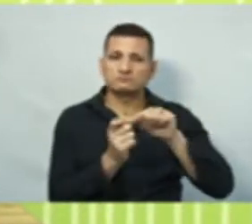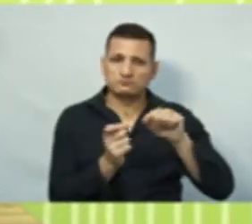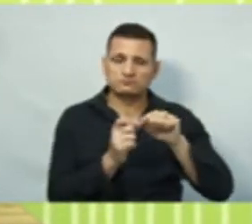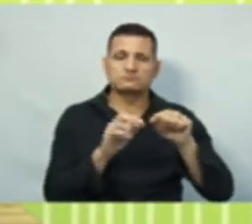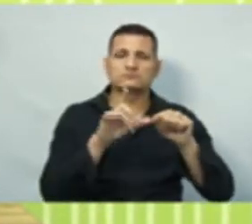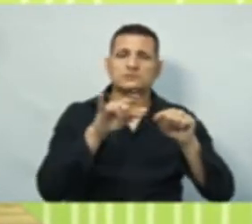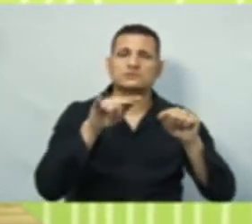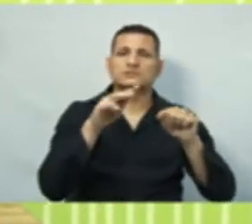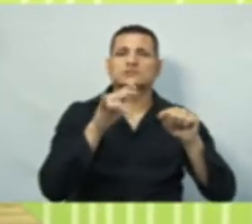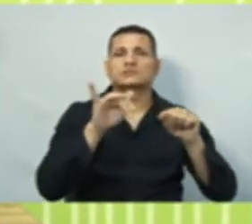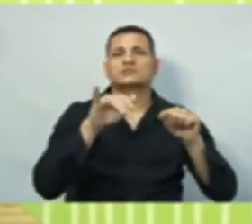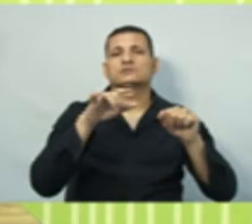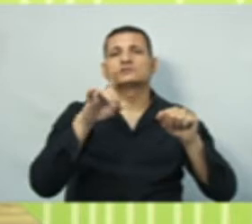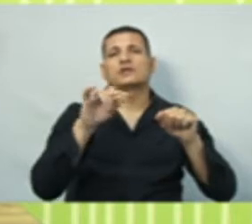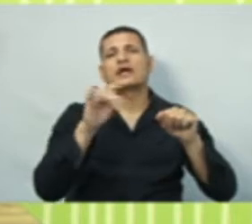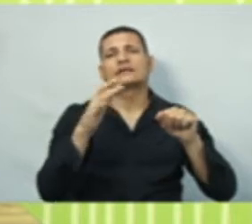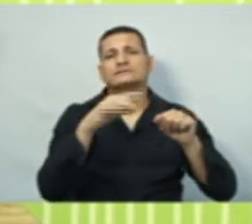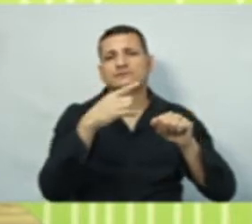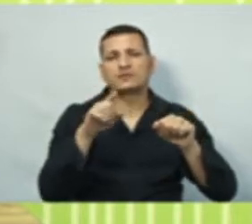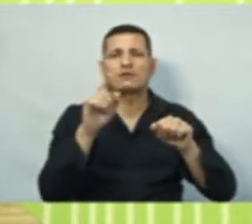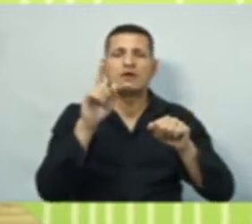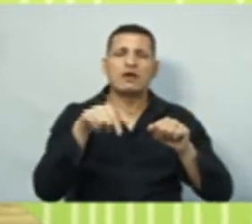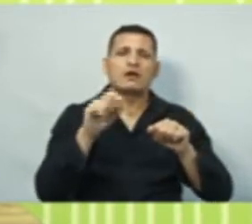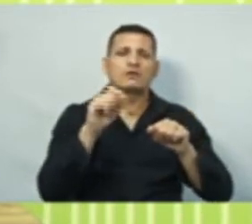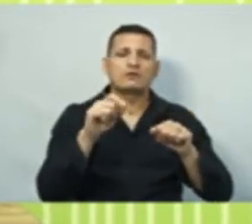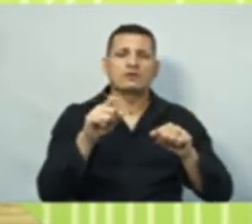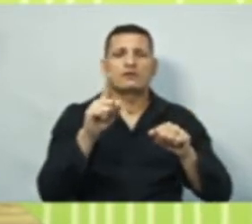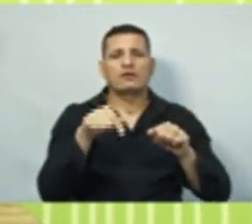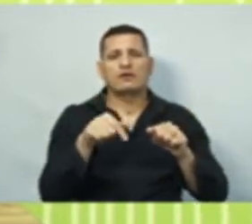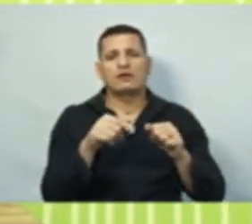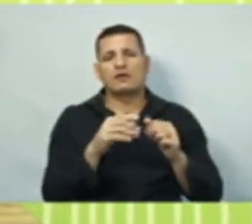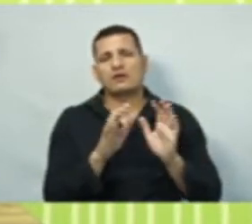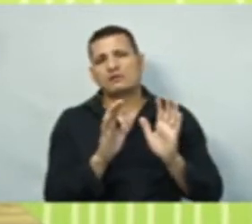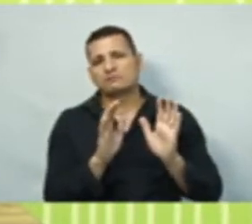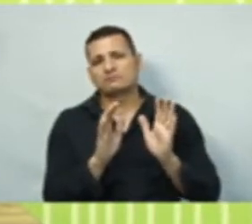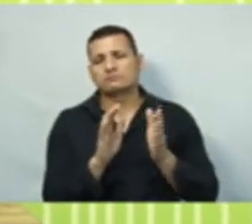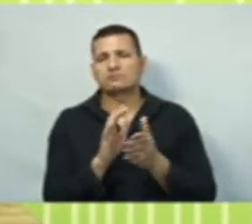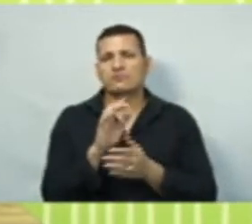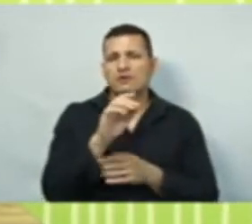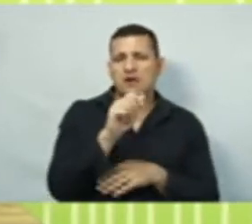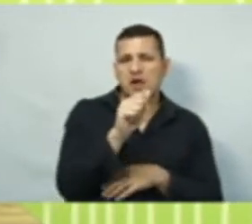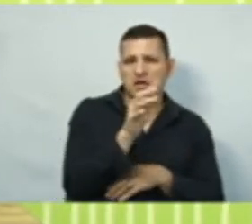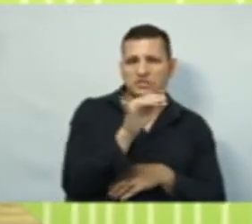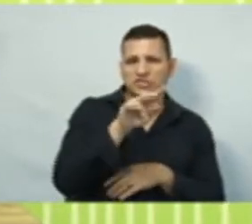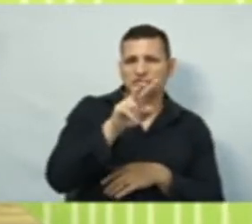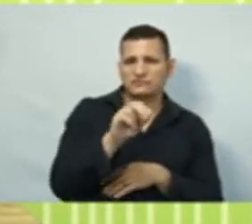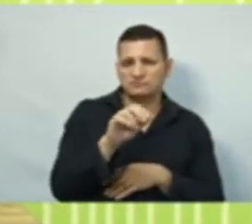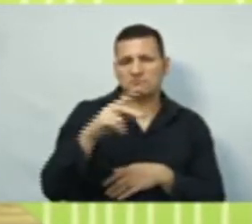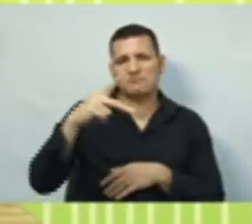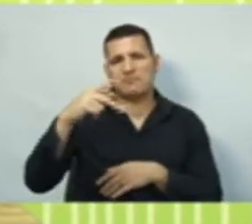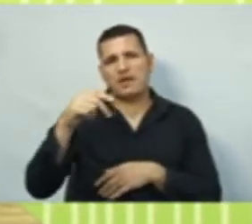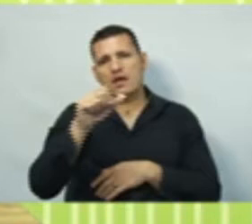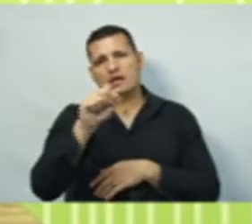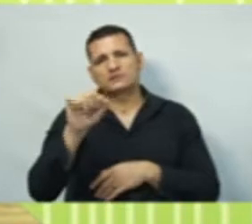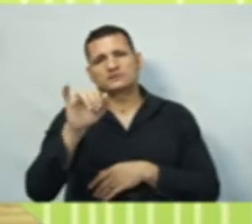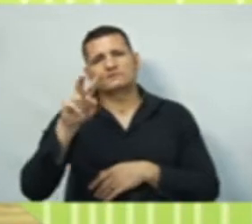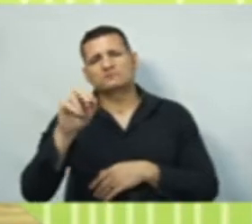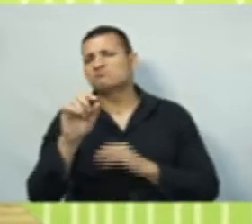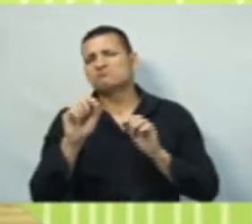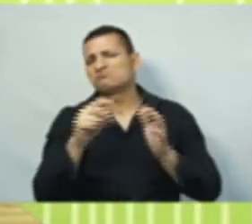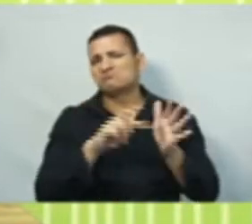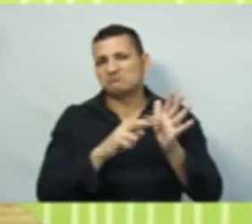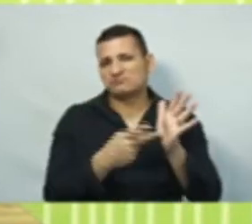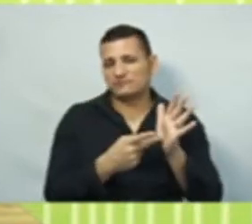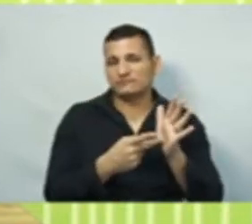dessa cooperativa. Liquidar é o quê? É ver o ativo e o passivo. Professor, cada vez mais complica, né? Ver o ativo e o passivo quer